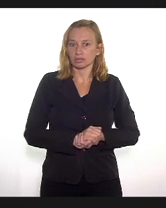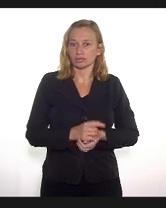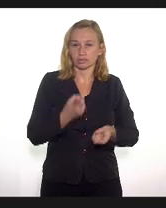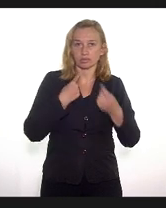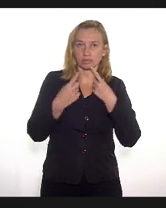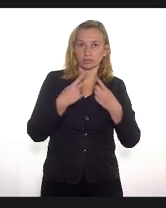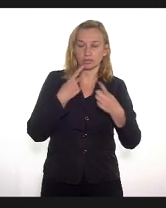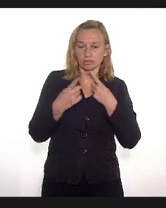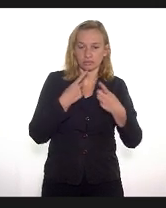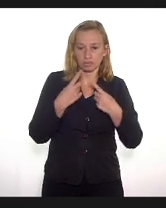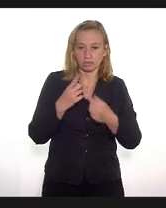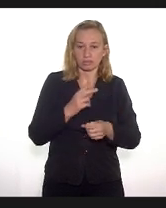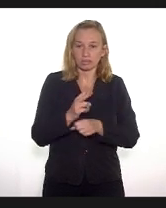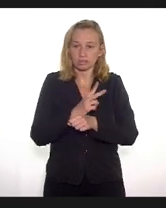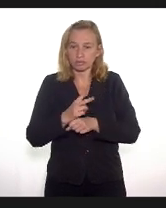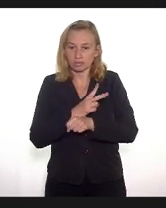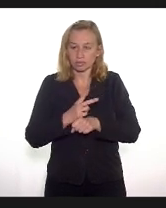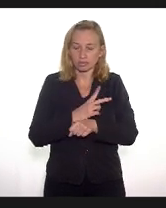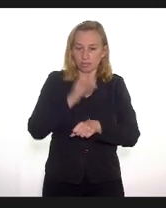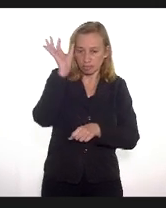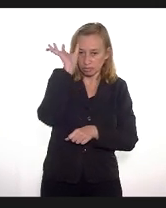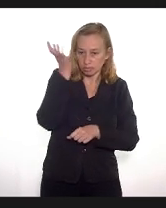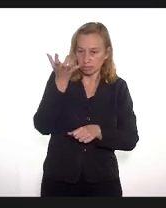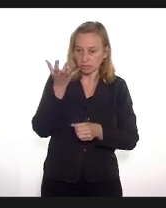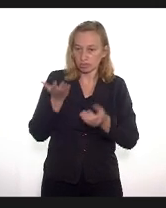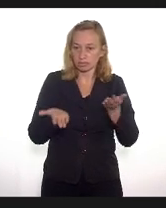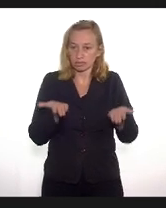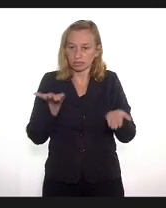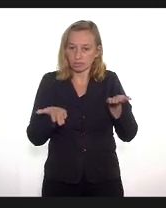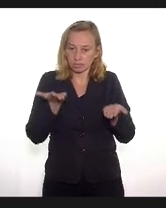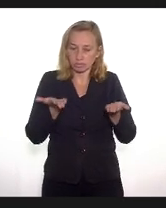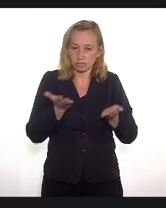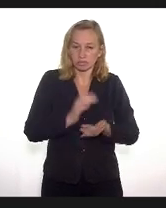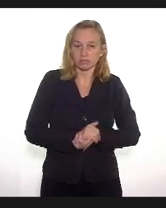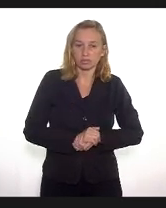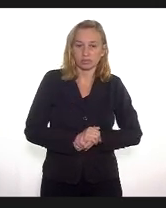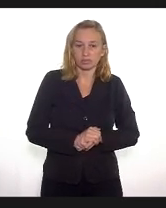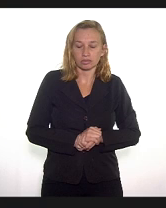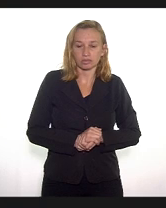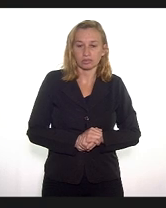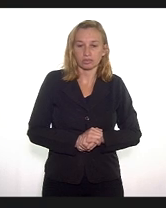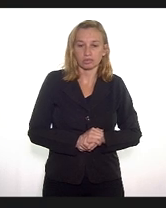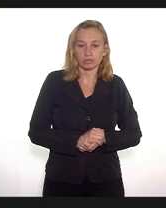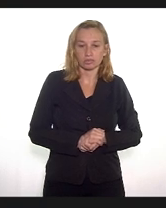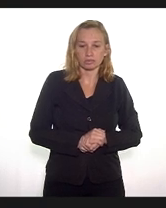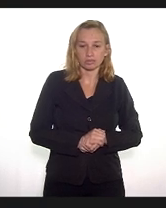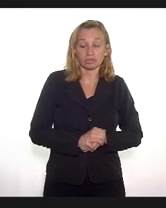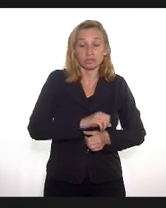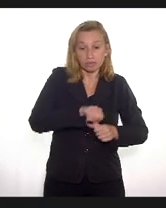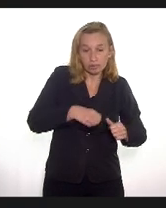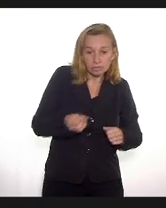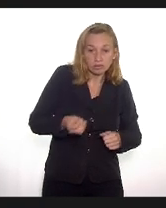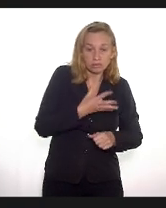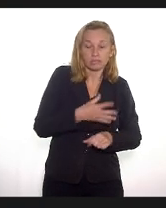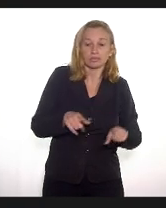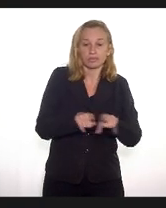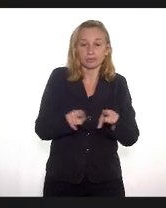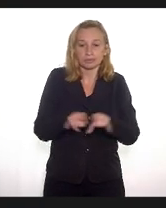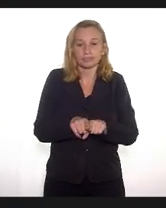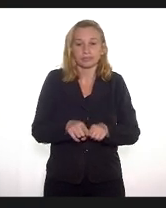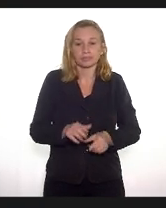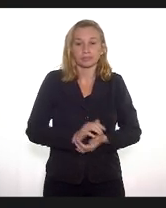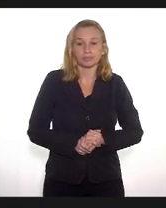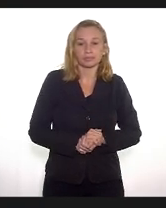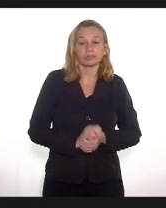dialogar, buscar soluções equilibradas, soluções até certo ponto inovadoras, para